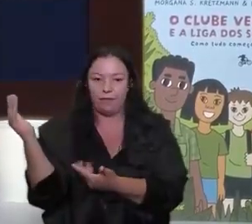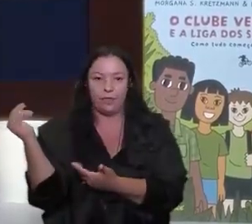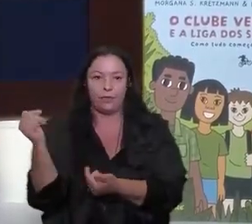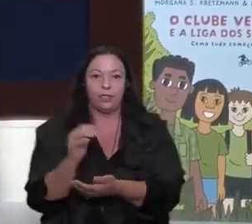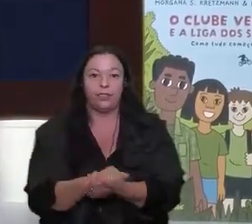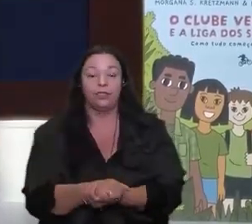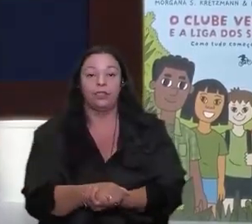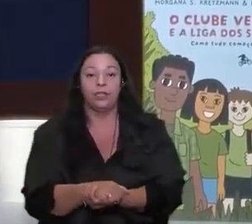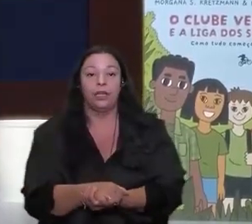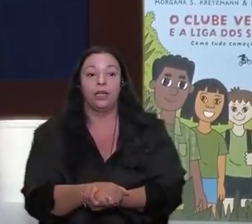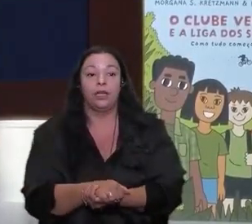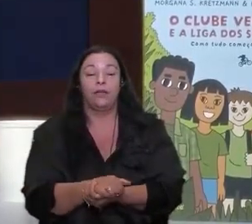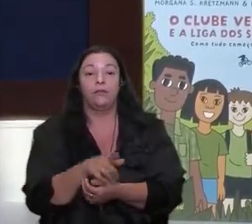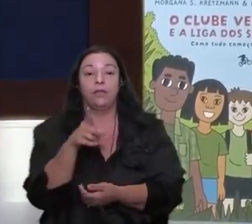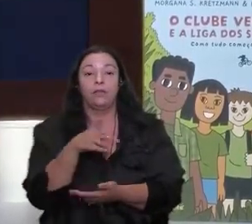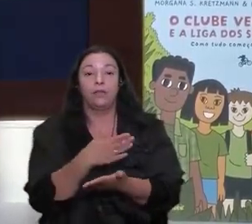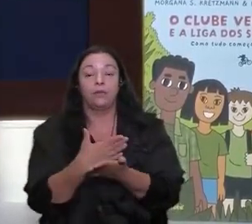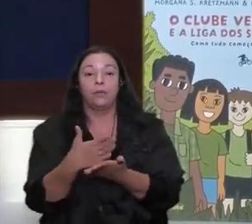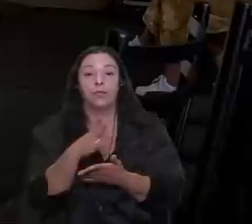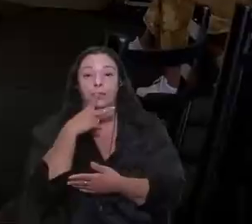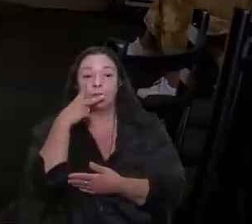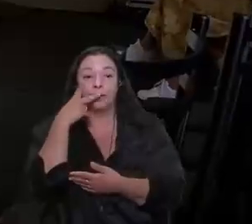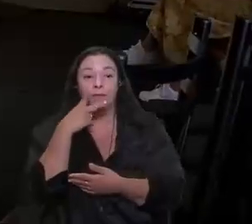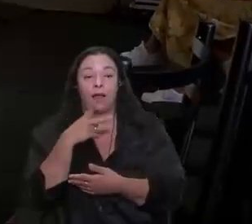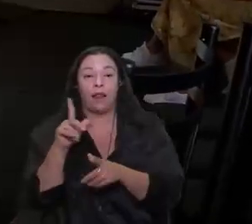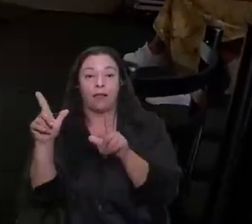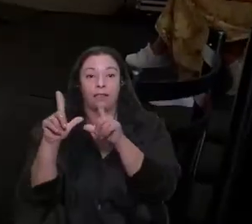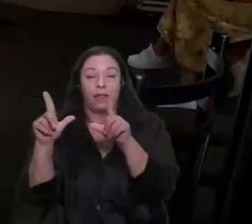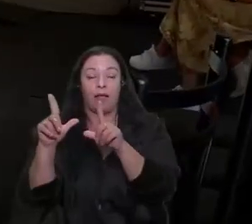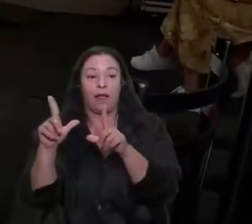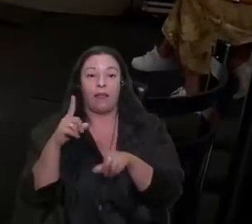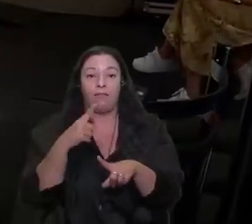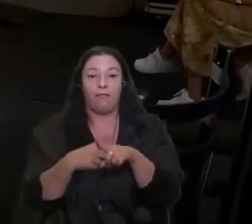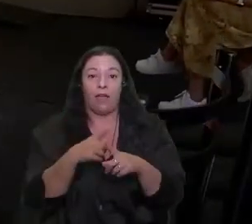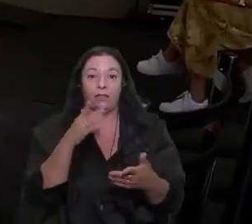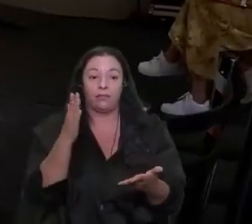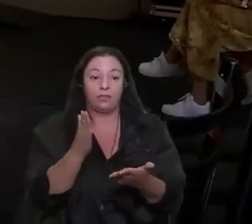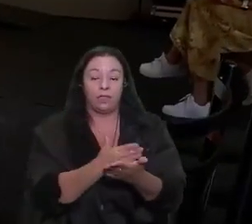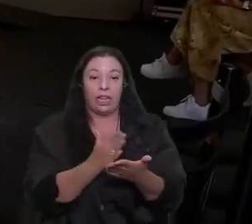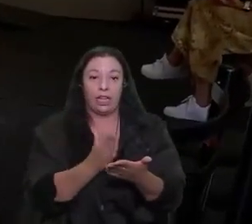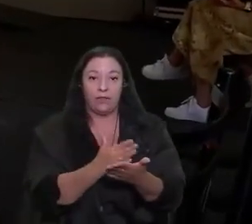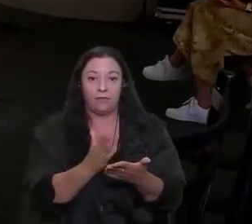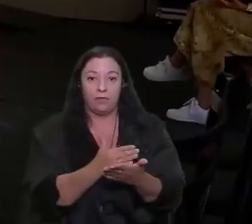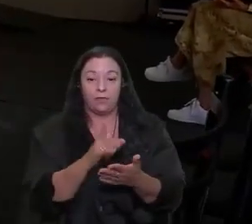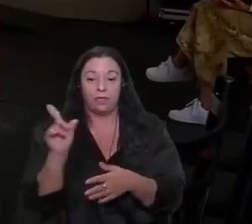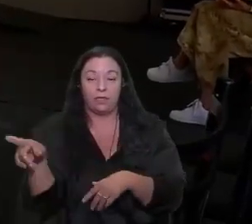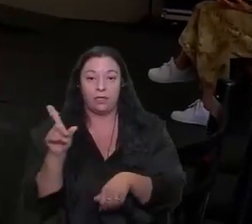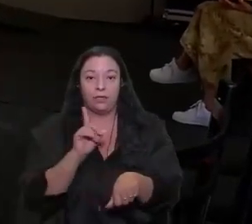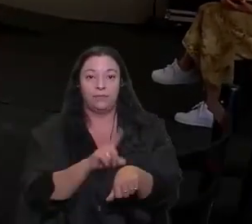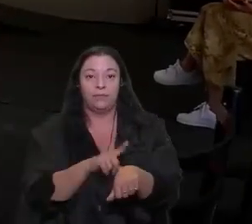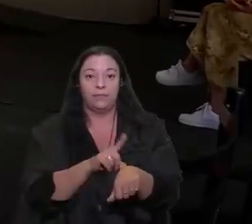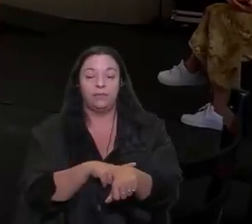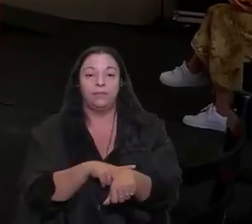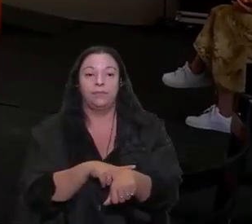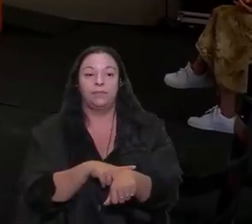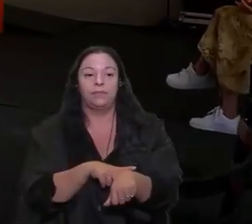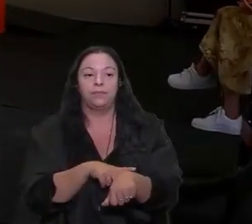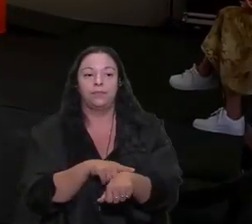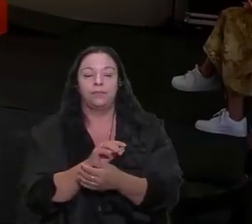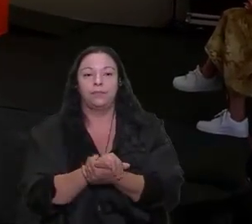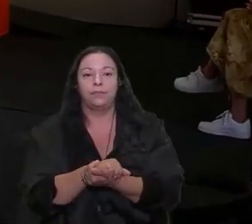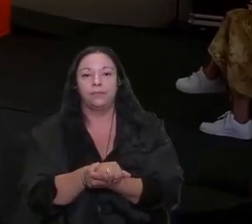E começou falando das telas versus os livros, né? Esse momento, eu sou